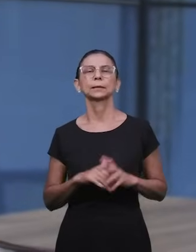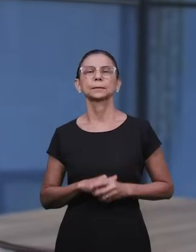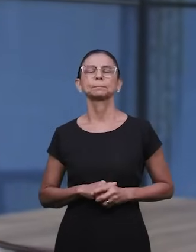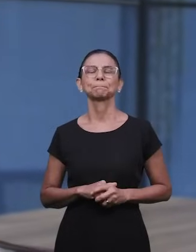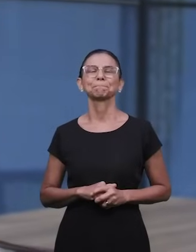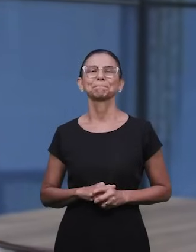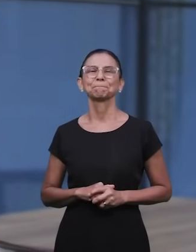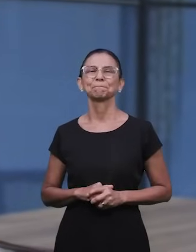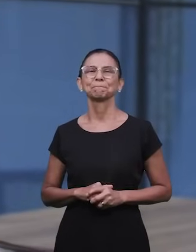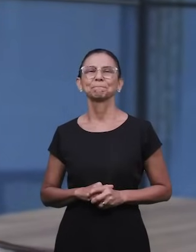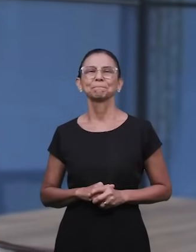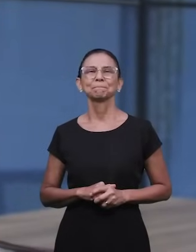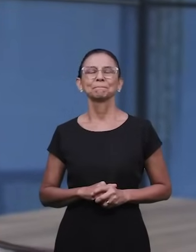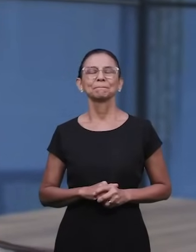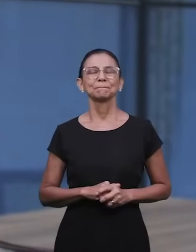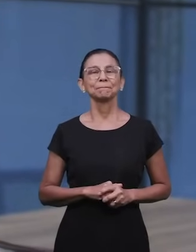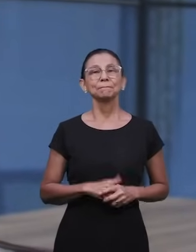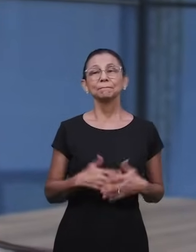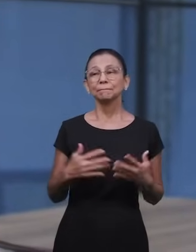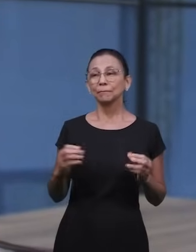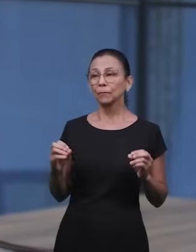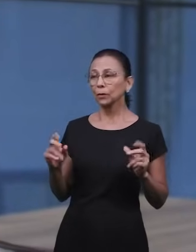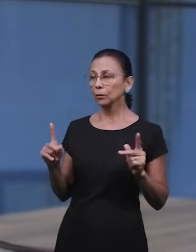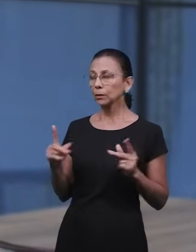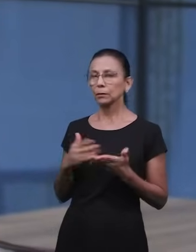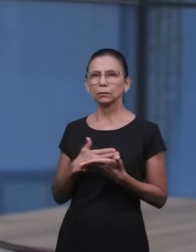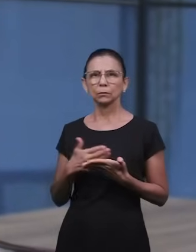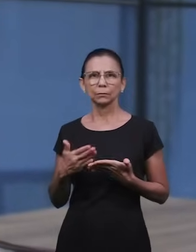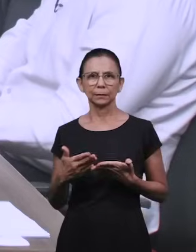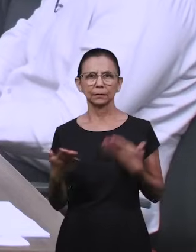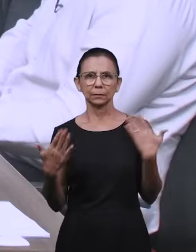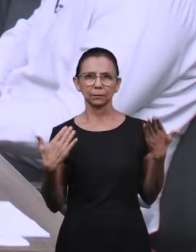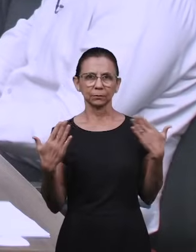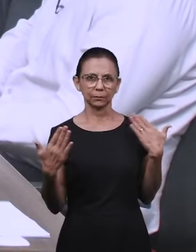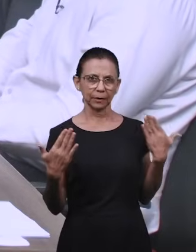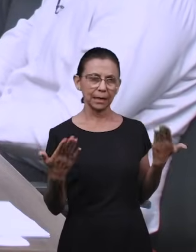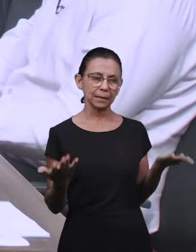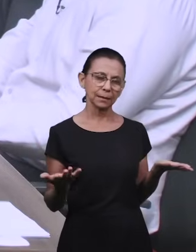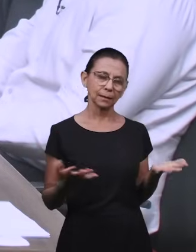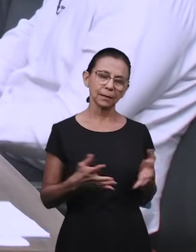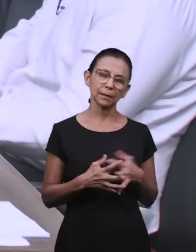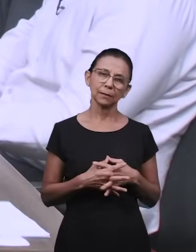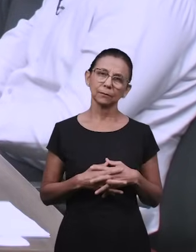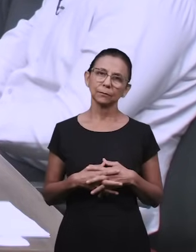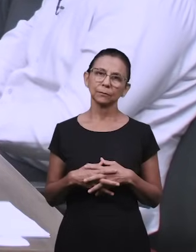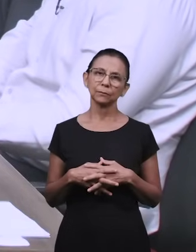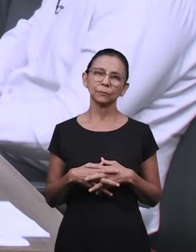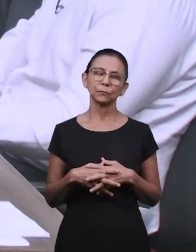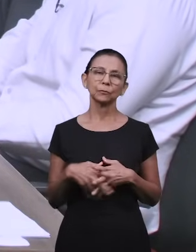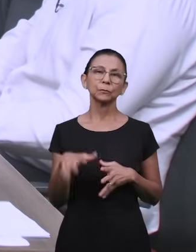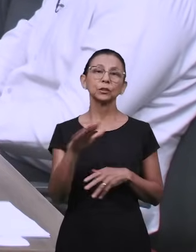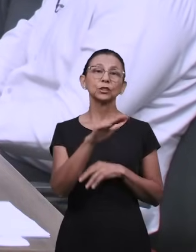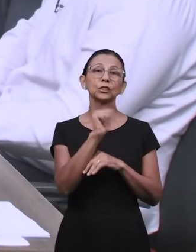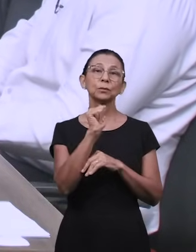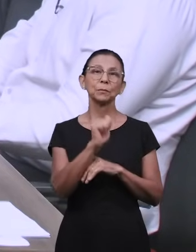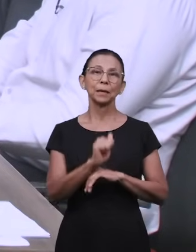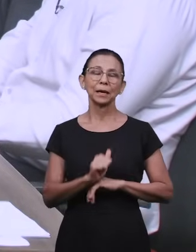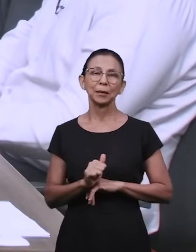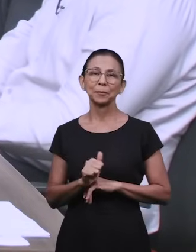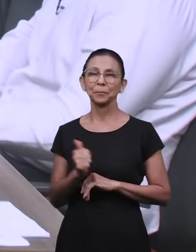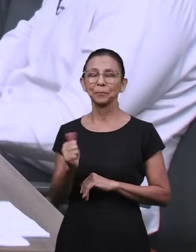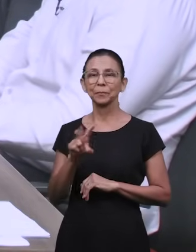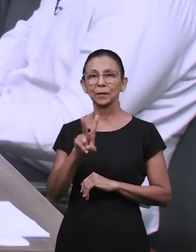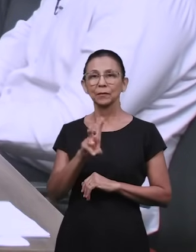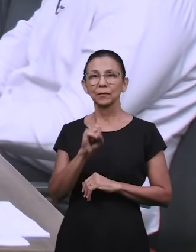estaremos abordando a seguir. Muito bem, para a gente poder começar aqui a nossa conversa, eu vou chamar aqui o nosso